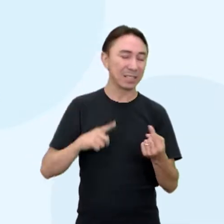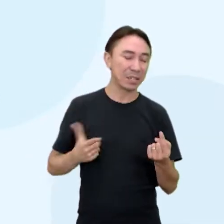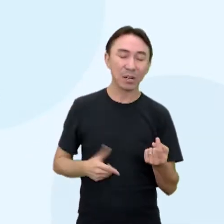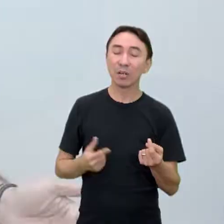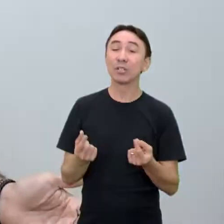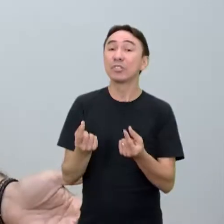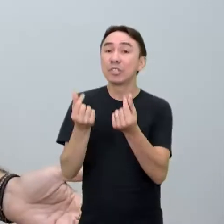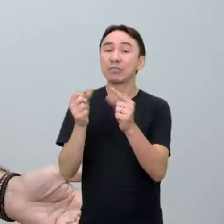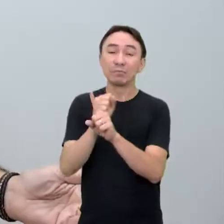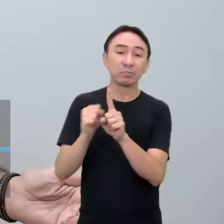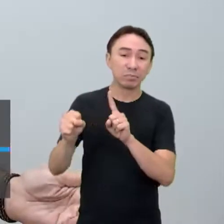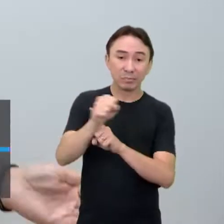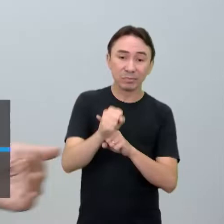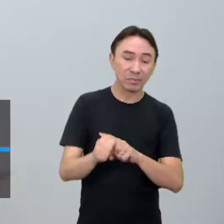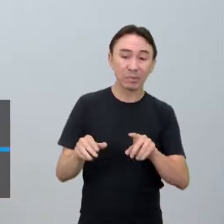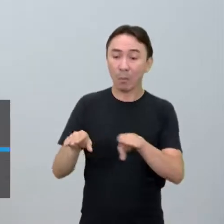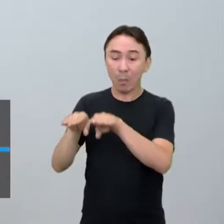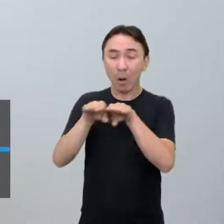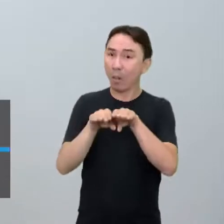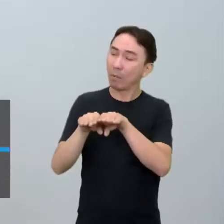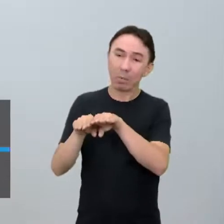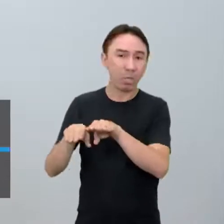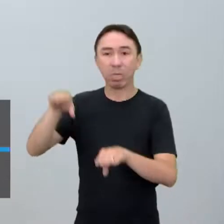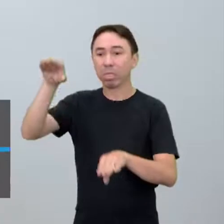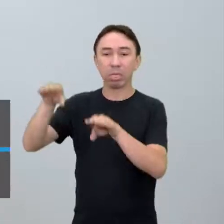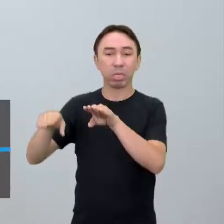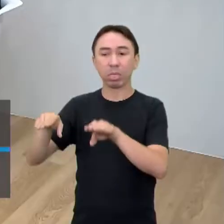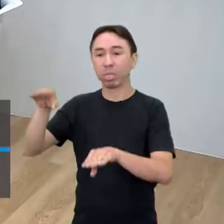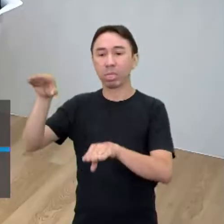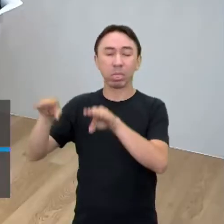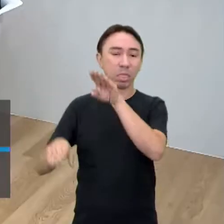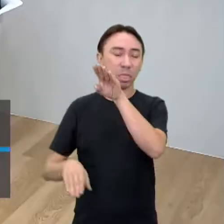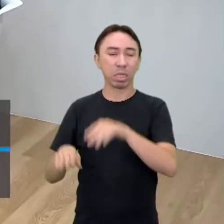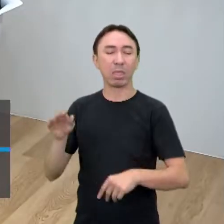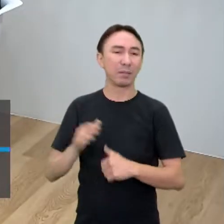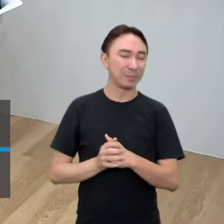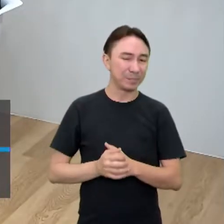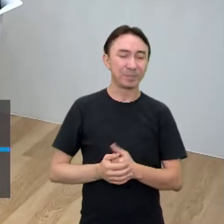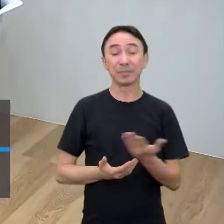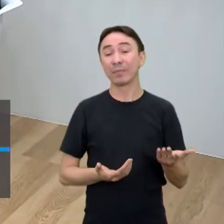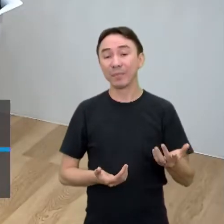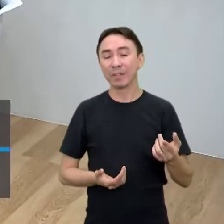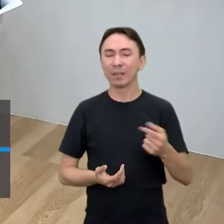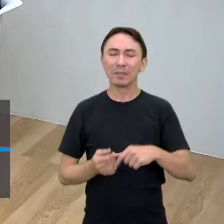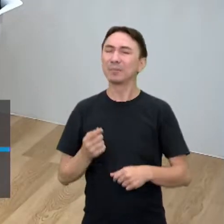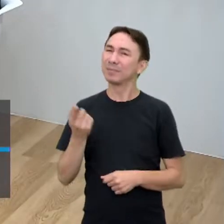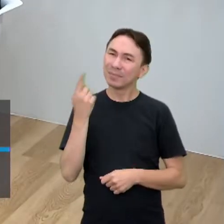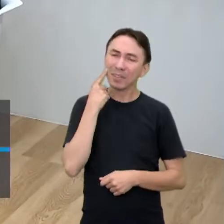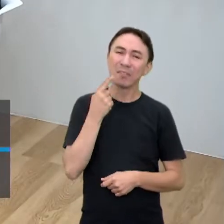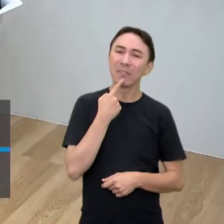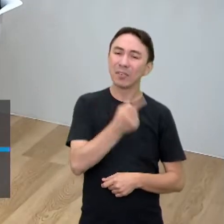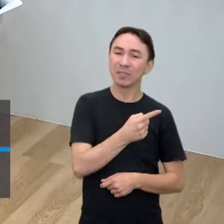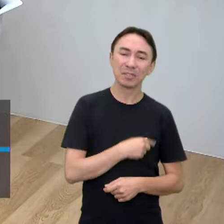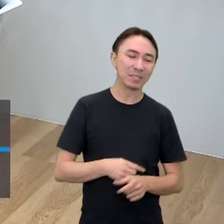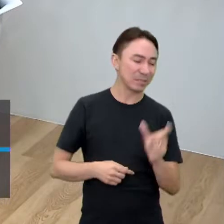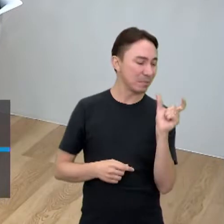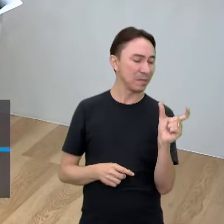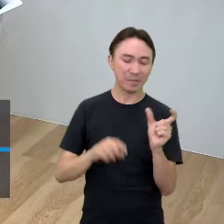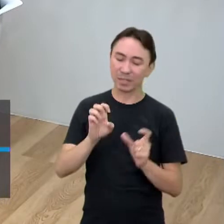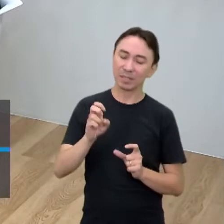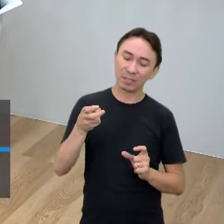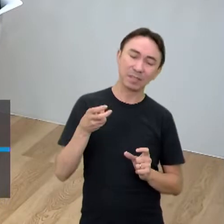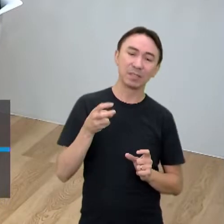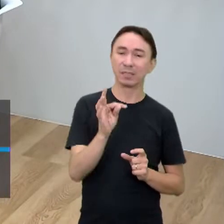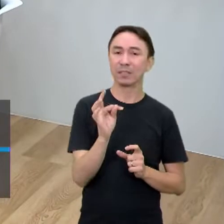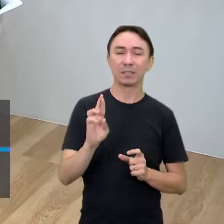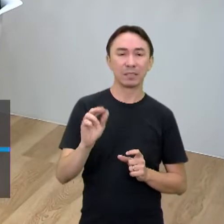a pala para a Fabi. Falamos estratificação. Que abordagem que você pode trazer aqui para nós, até explicando